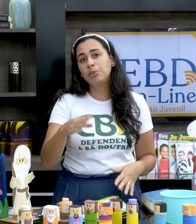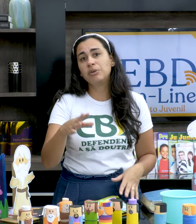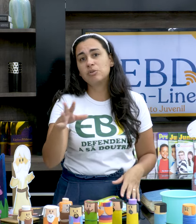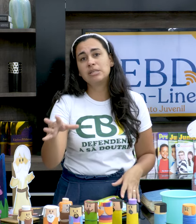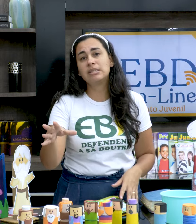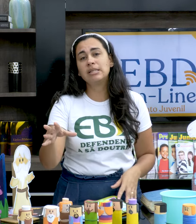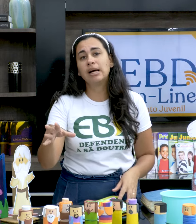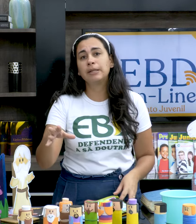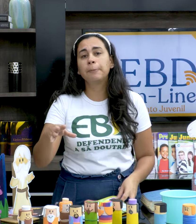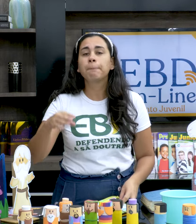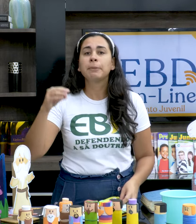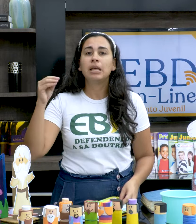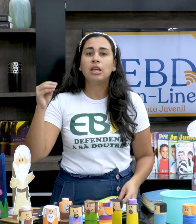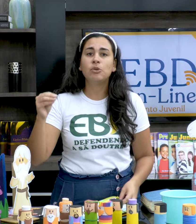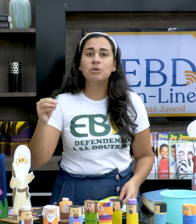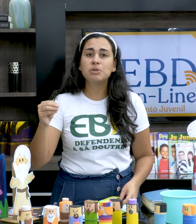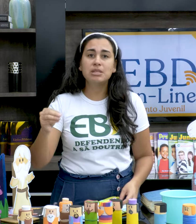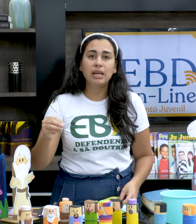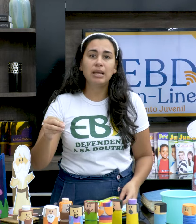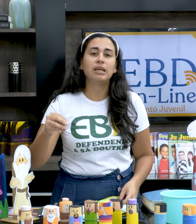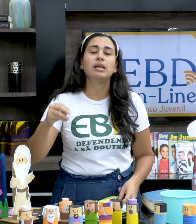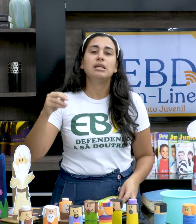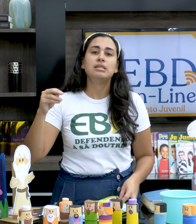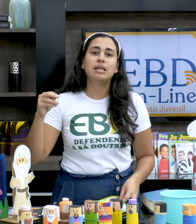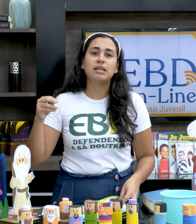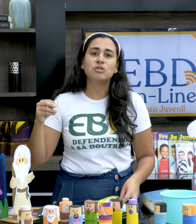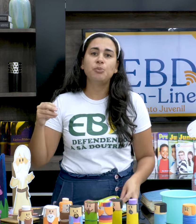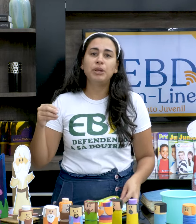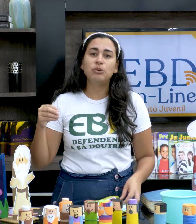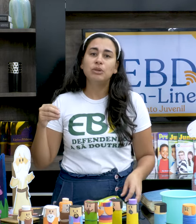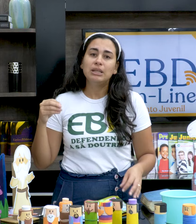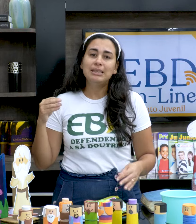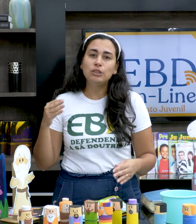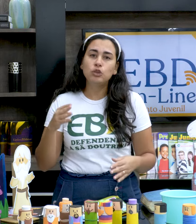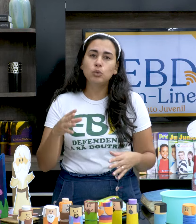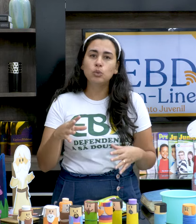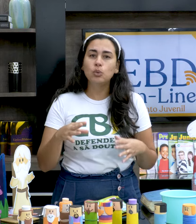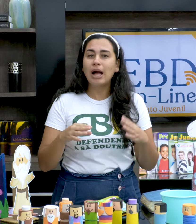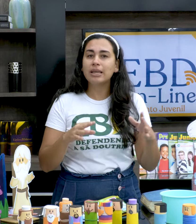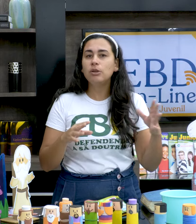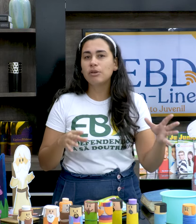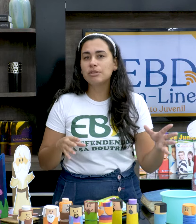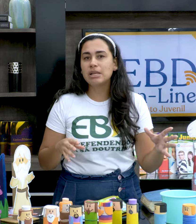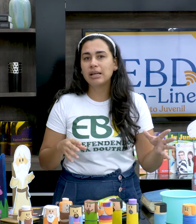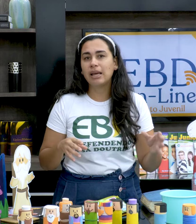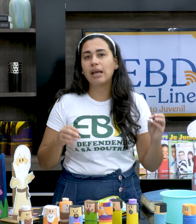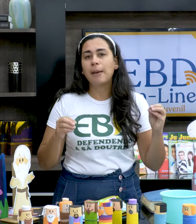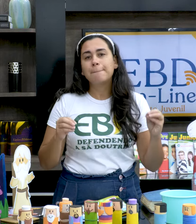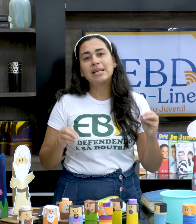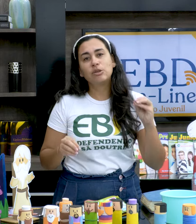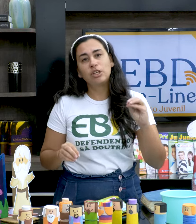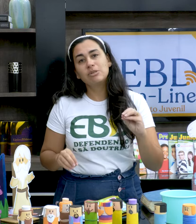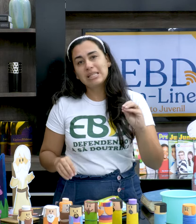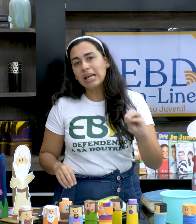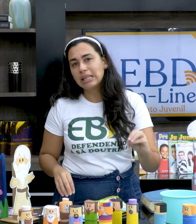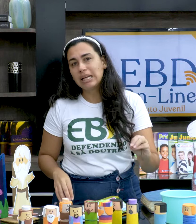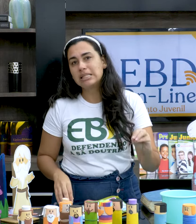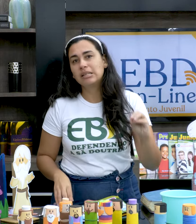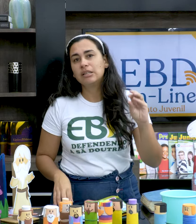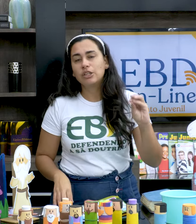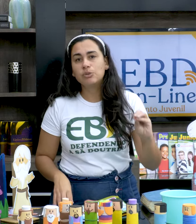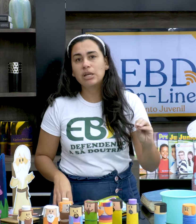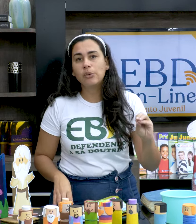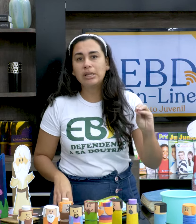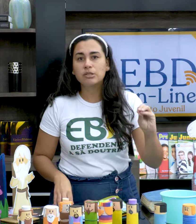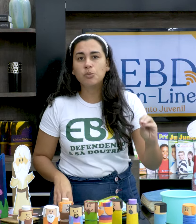está suprindo a sua necessidade. Eu não sei se ele está suprindo de tudo aquilo que você quer. Mas eu tenho